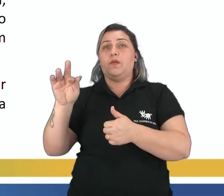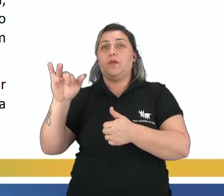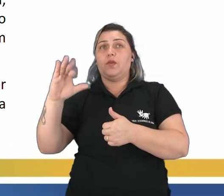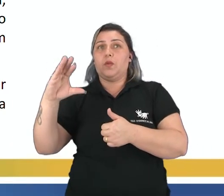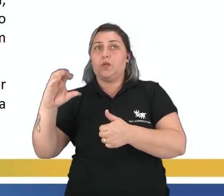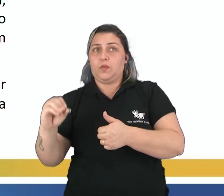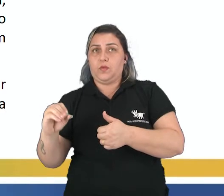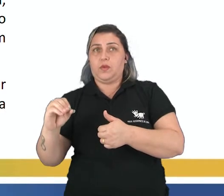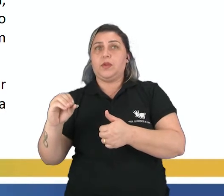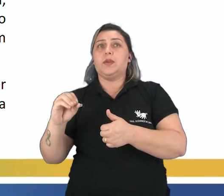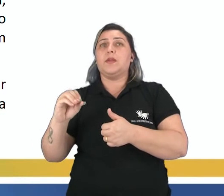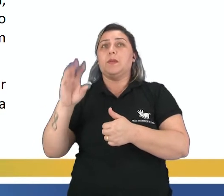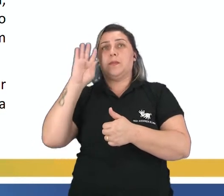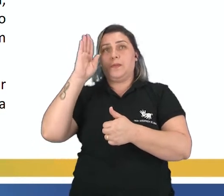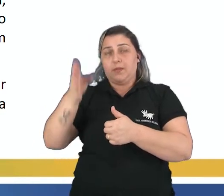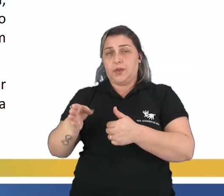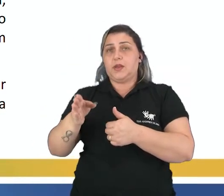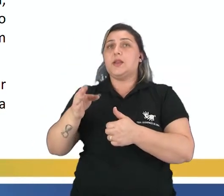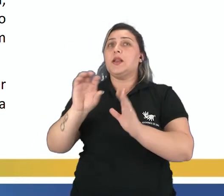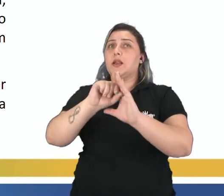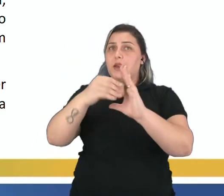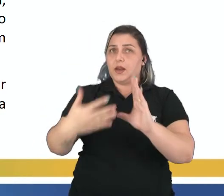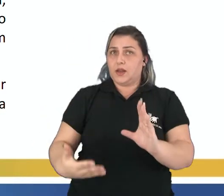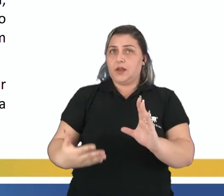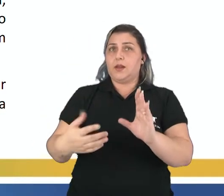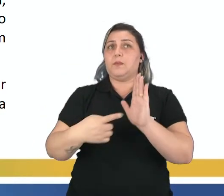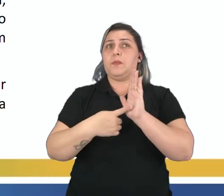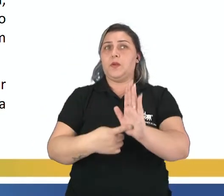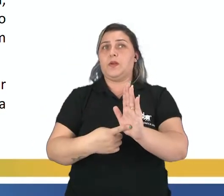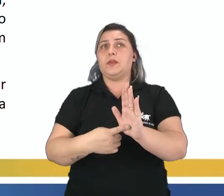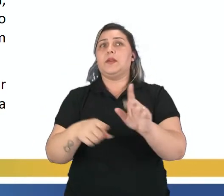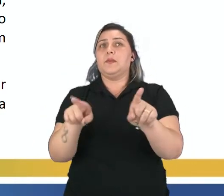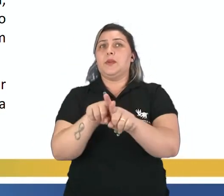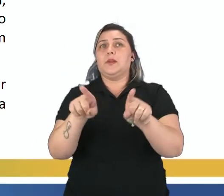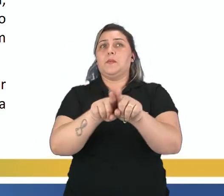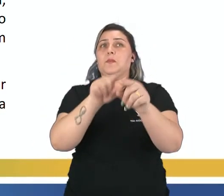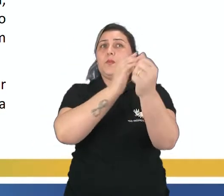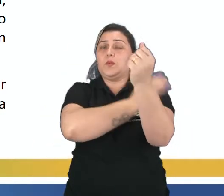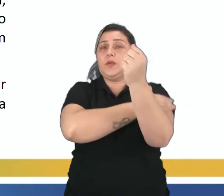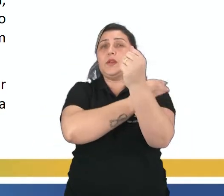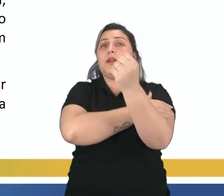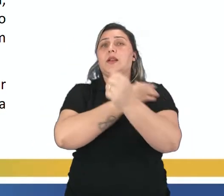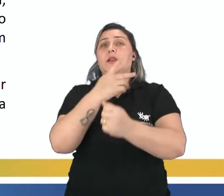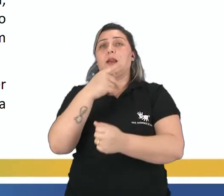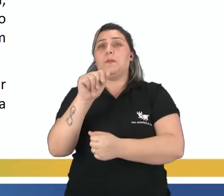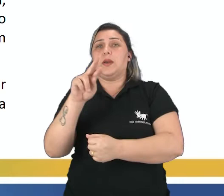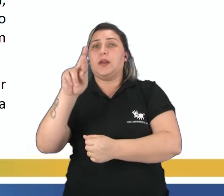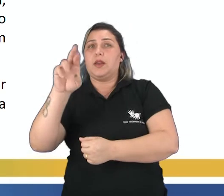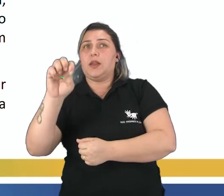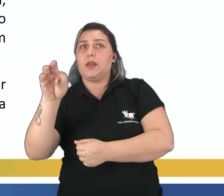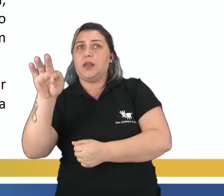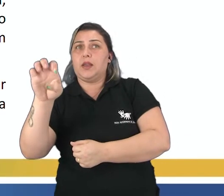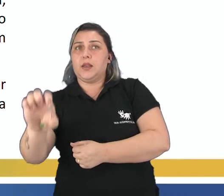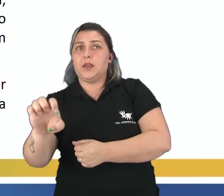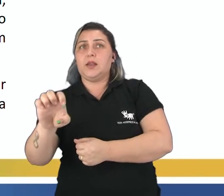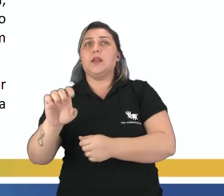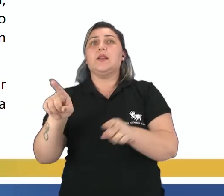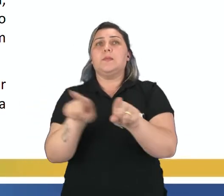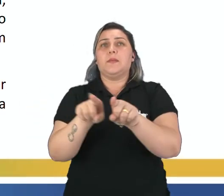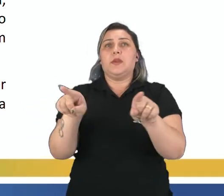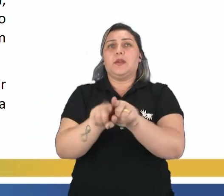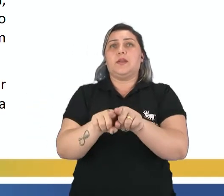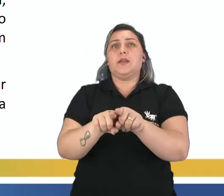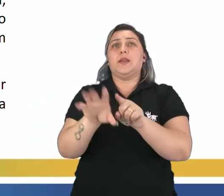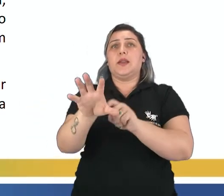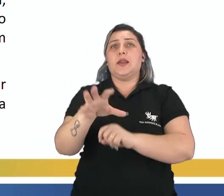endomorfo, né? Entre seus principais traços, destacam-se tanto os grandes relevos musculares aparentes, como